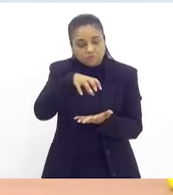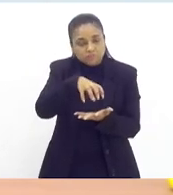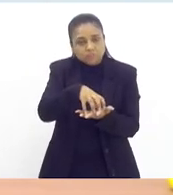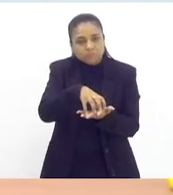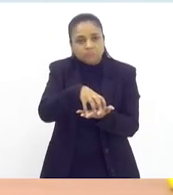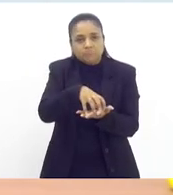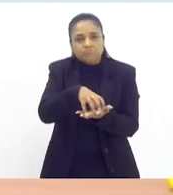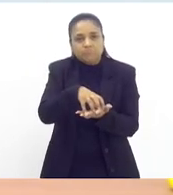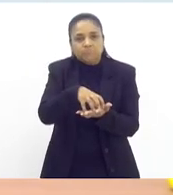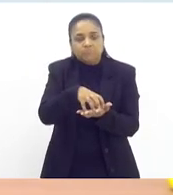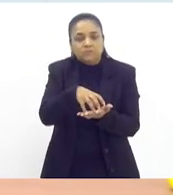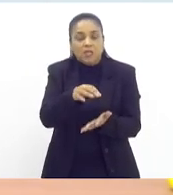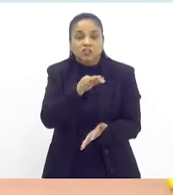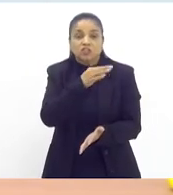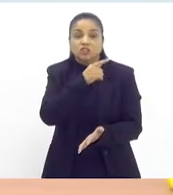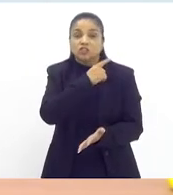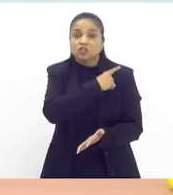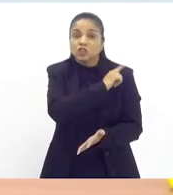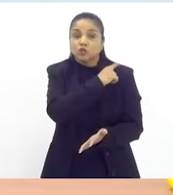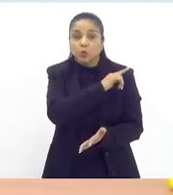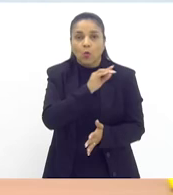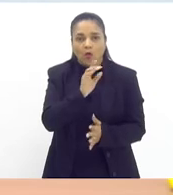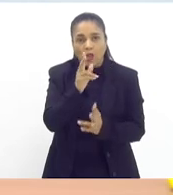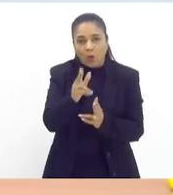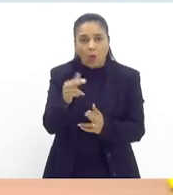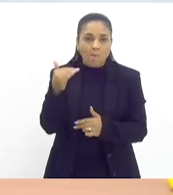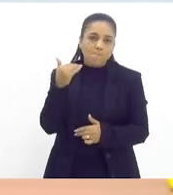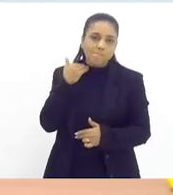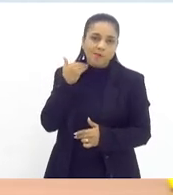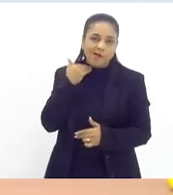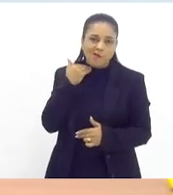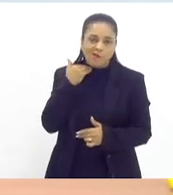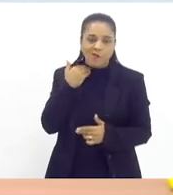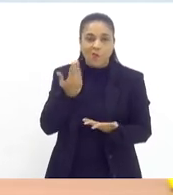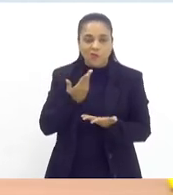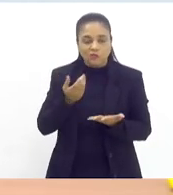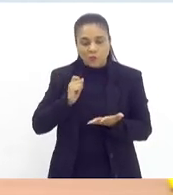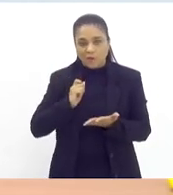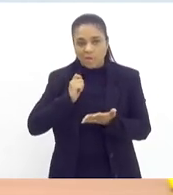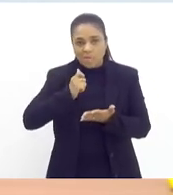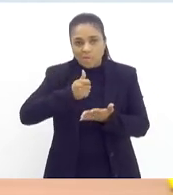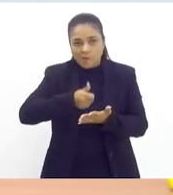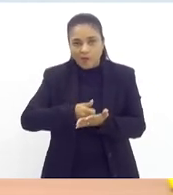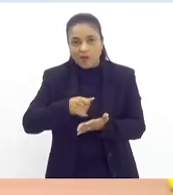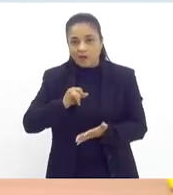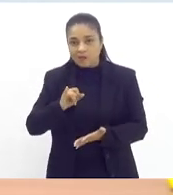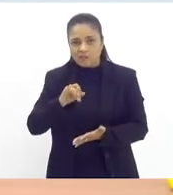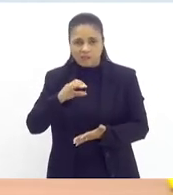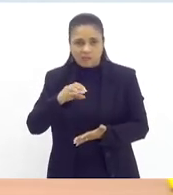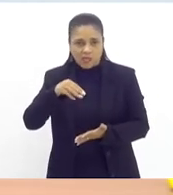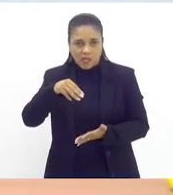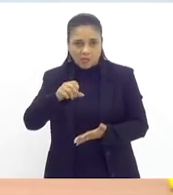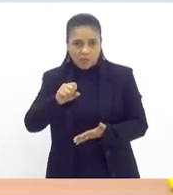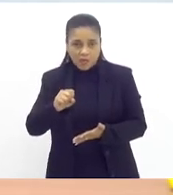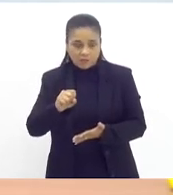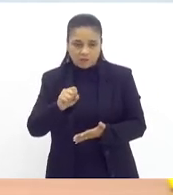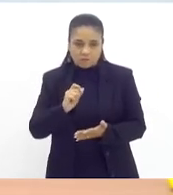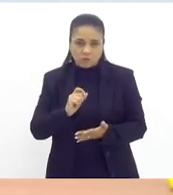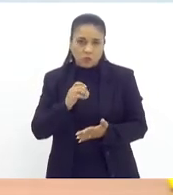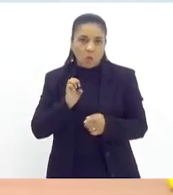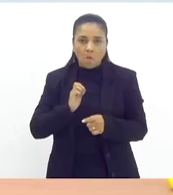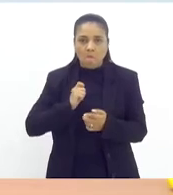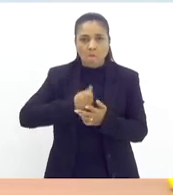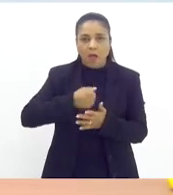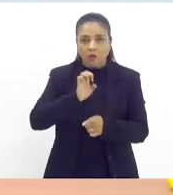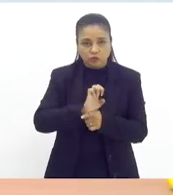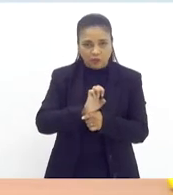de recursos de terceiros. Ele é um banco. É que nem um banco. Hoje, quando você vai pagar o ICMS, você não paga direto para o Estado, você paga para o banco e o banco